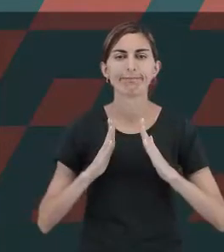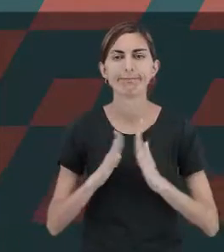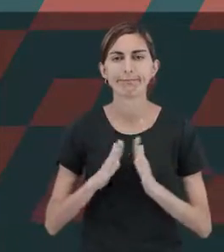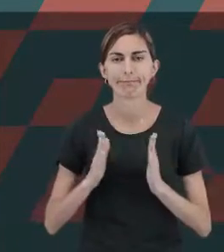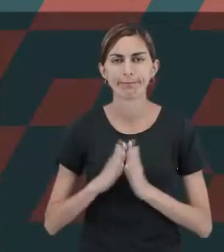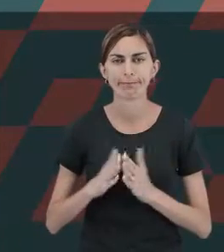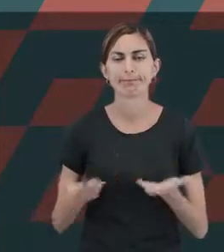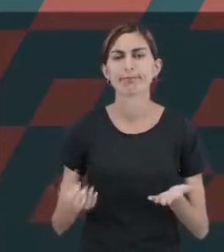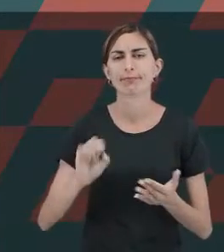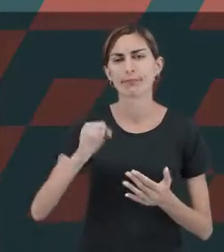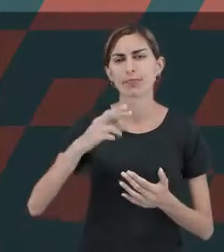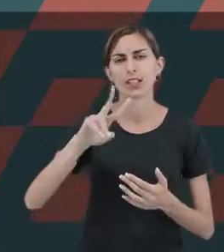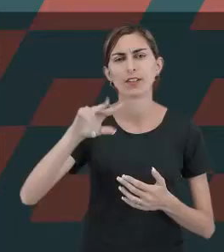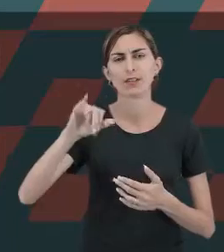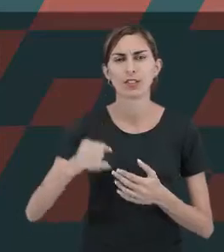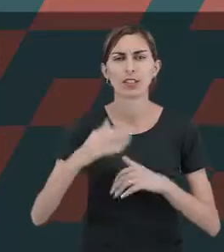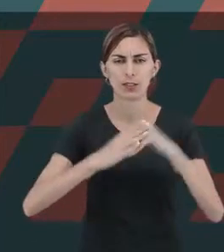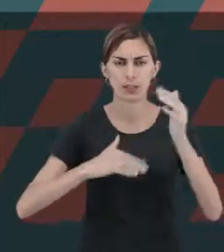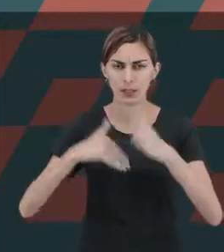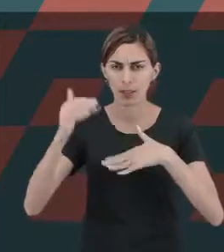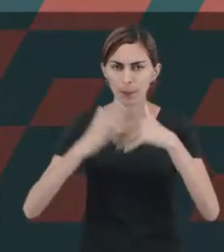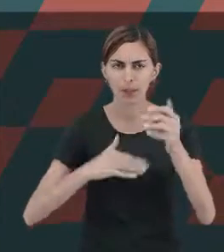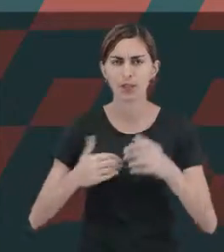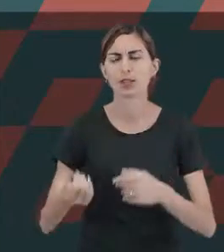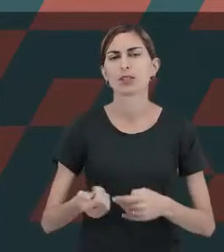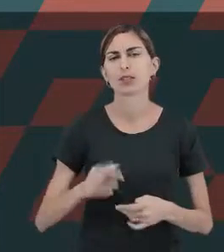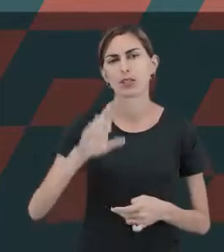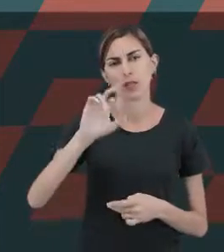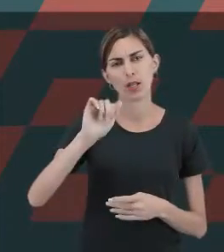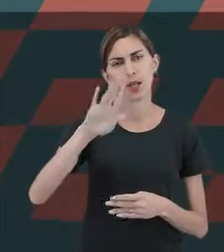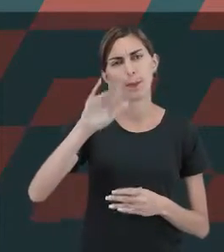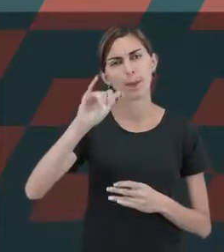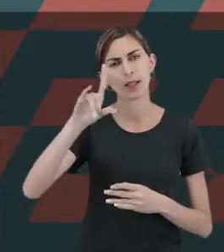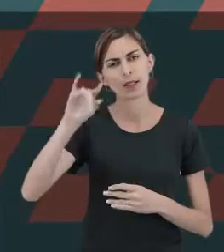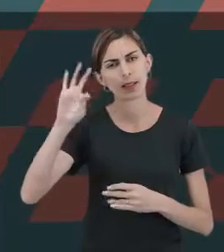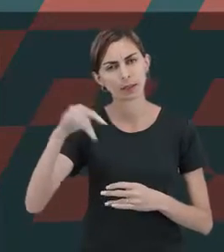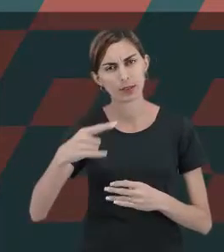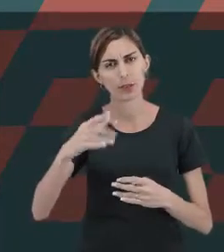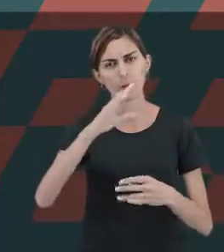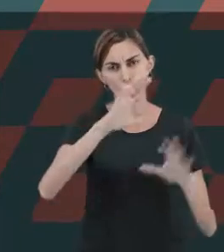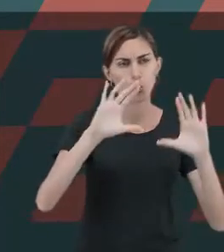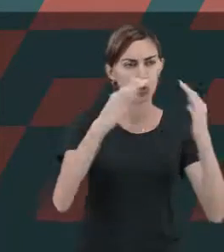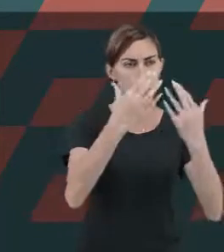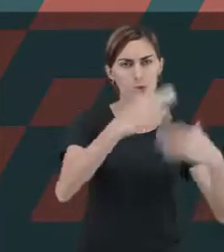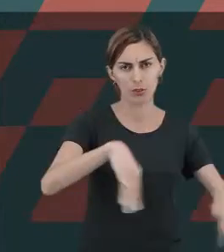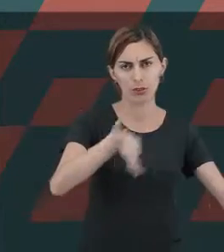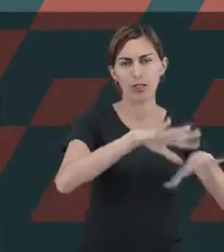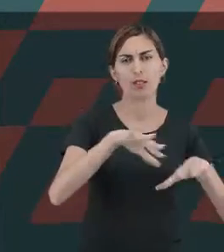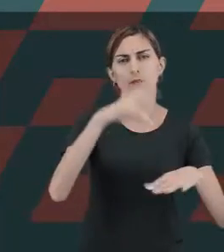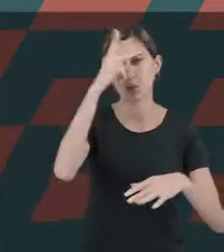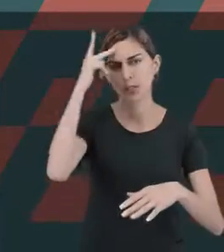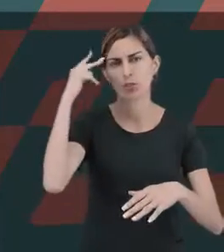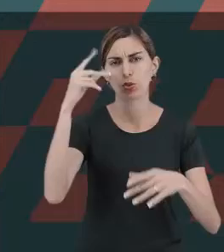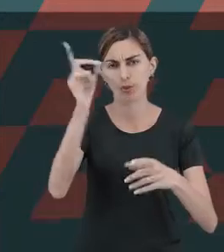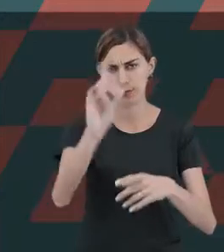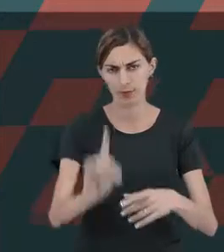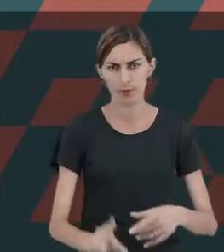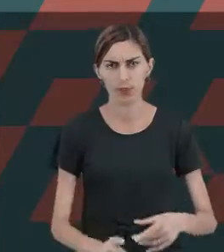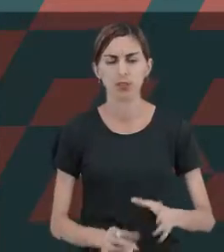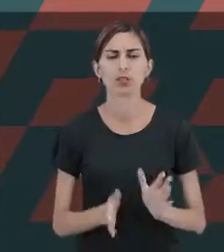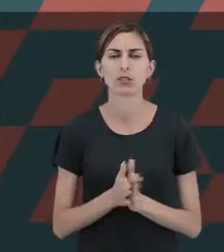o serviço de habilitação e reabilitação na própria comunidade dessas pessoas com